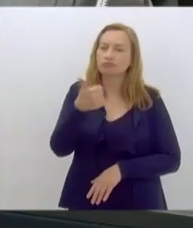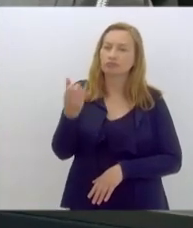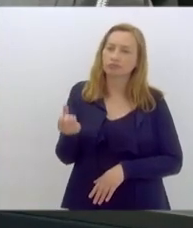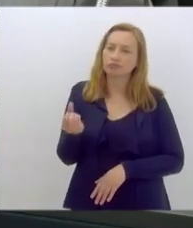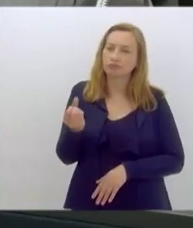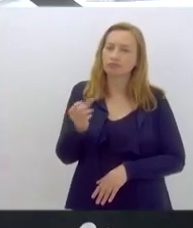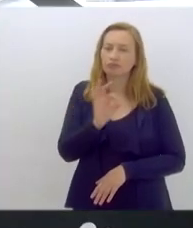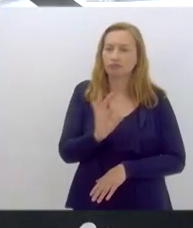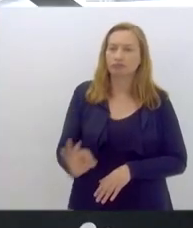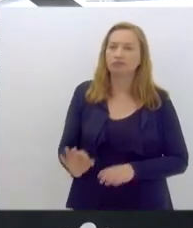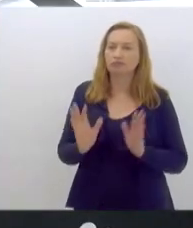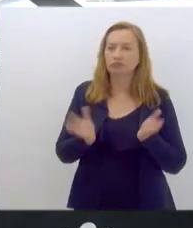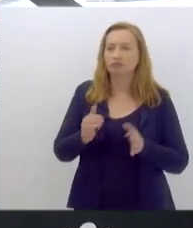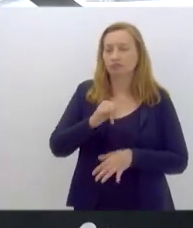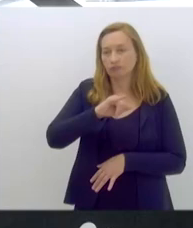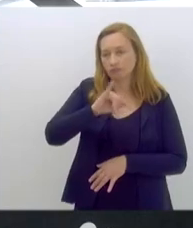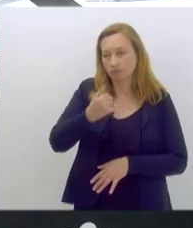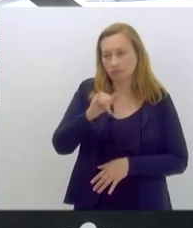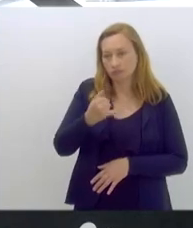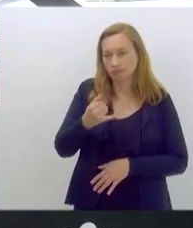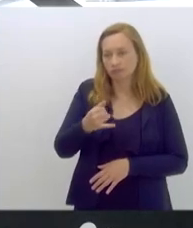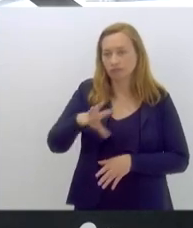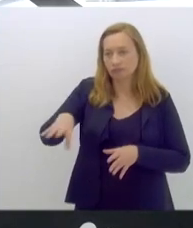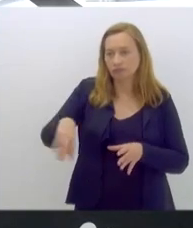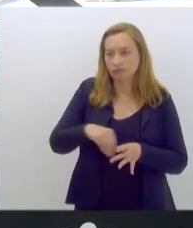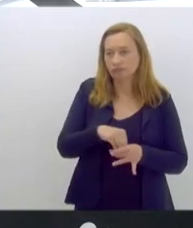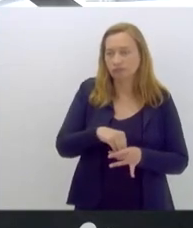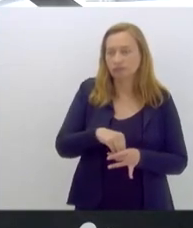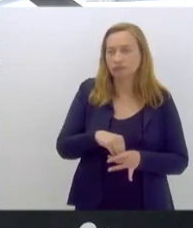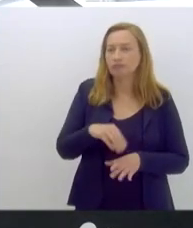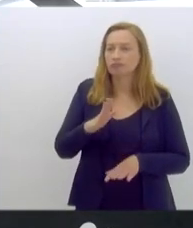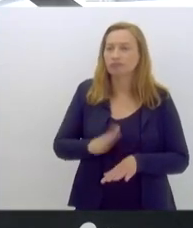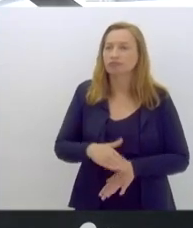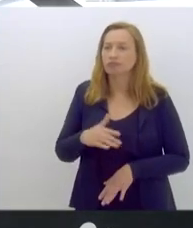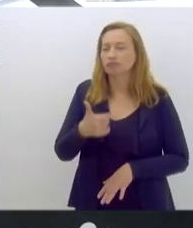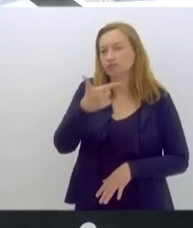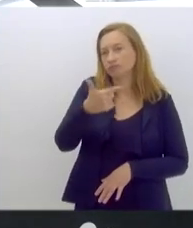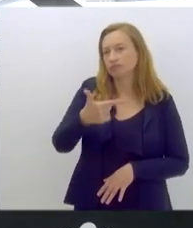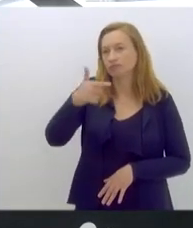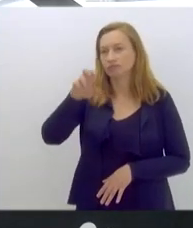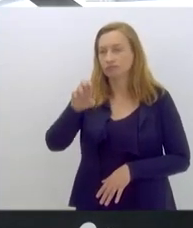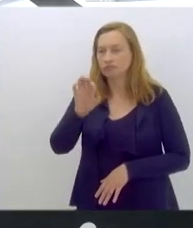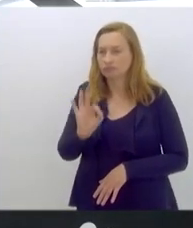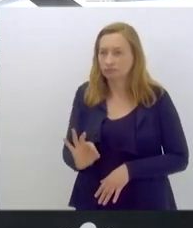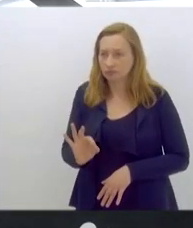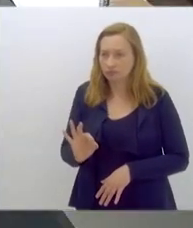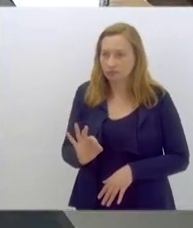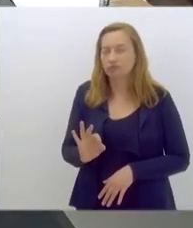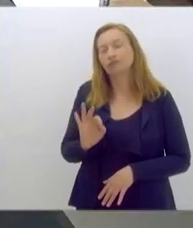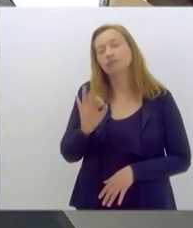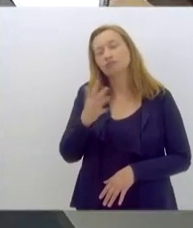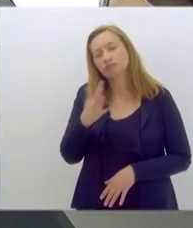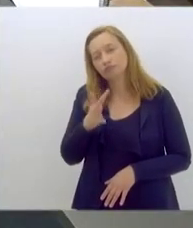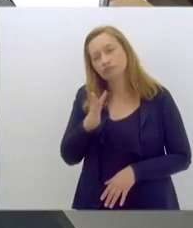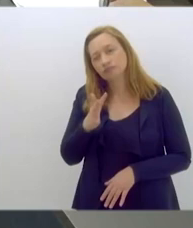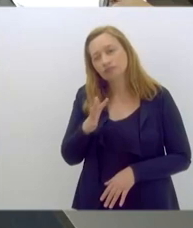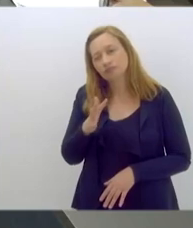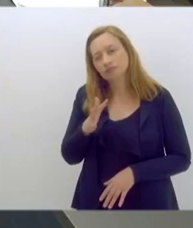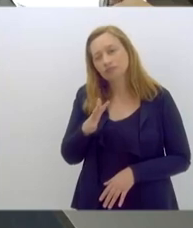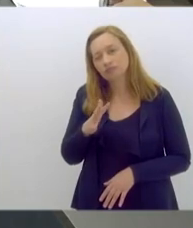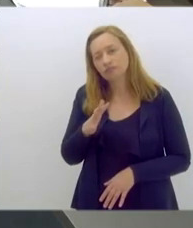na em janeiro incluir Mas os 25% que dá aproximadamente